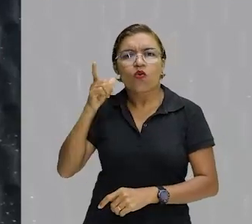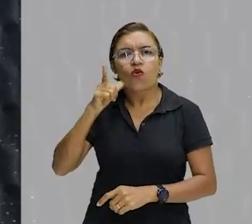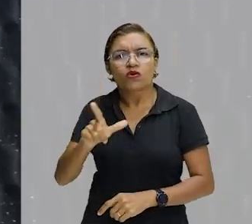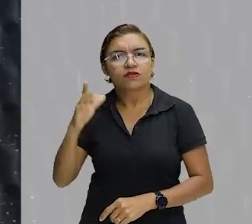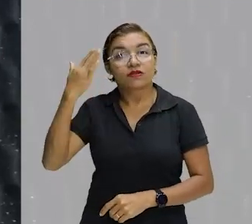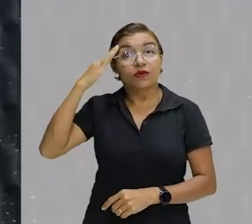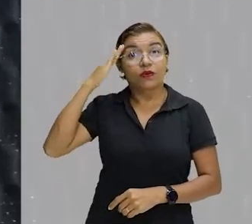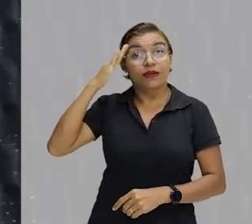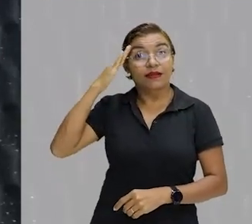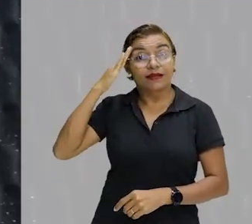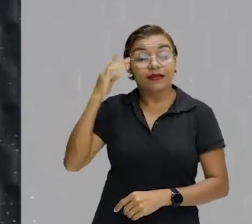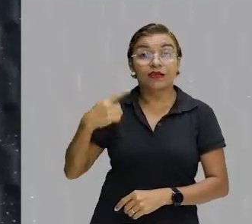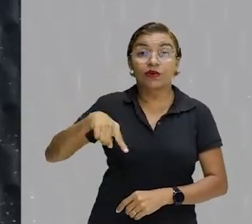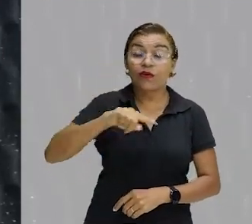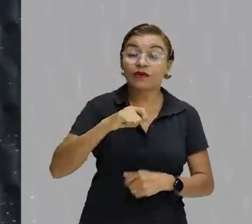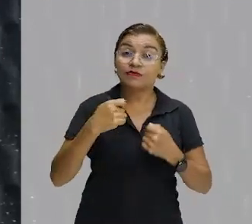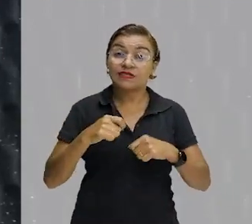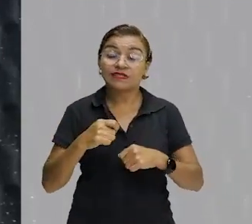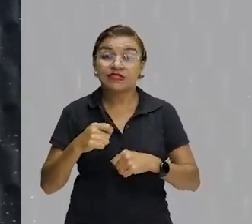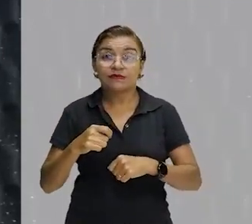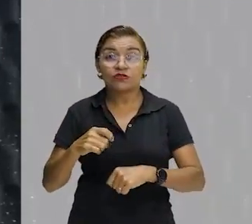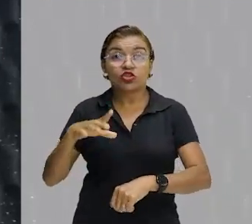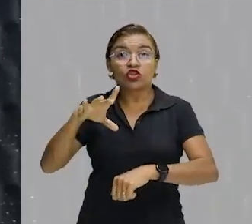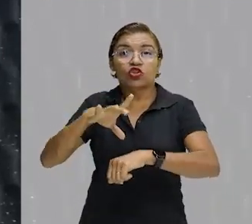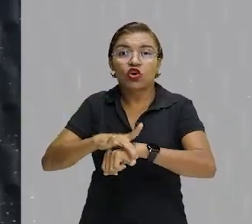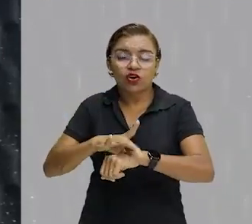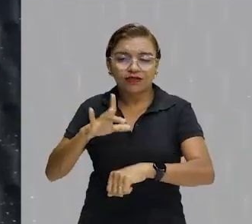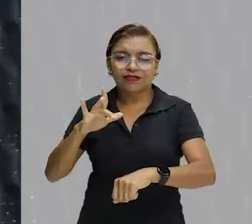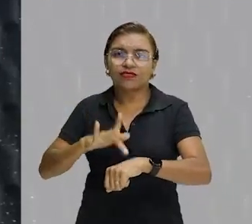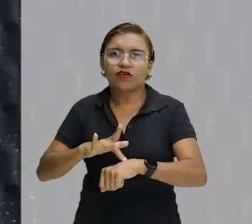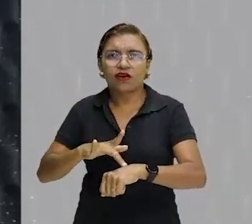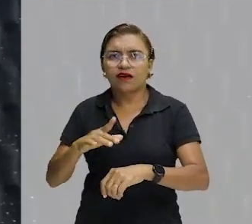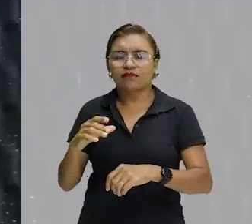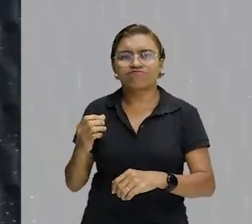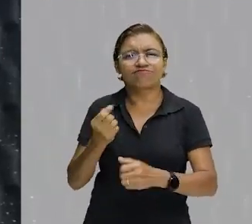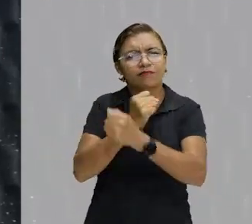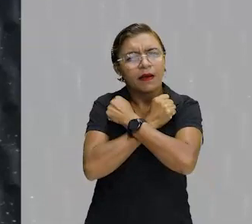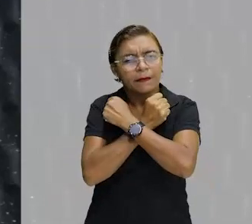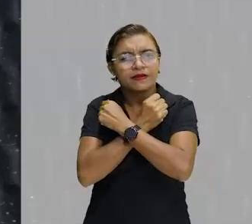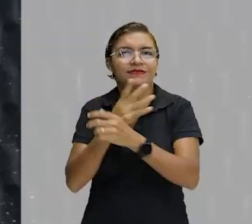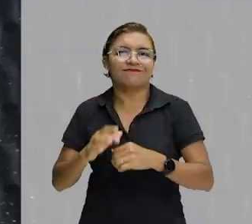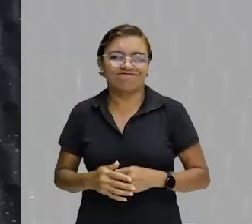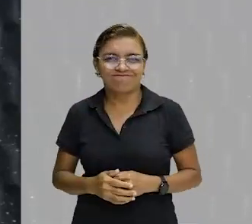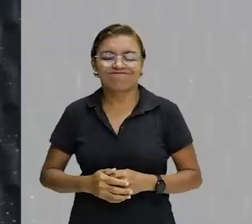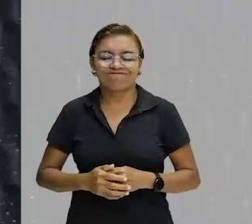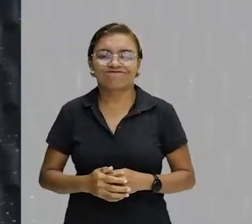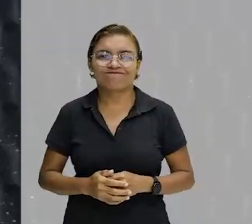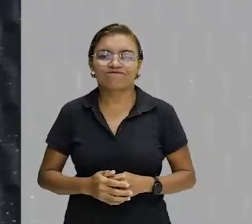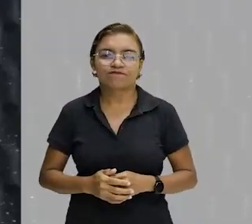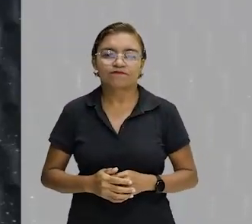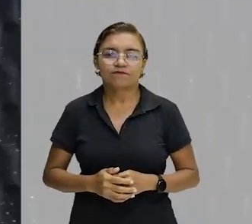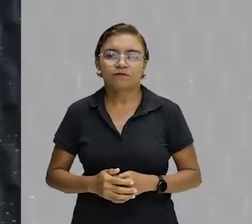quê? Porque nós somos táteis. Né? O nordestino adora tocar, adora abraçar, e a gente está sentindo muita falta disso.